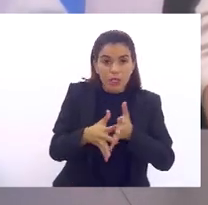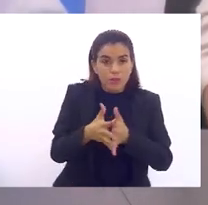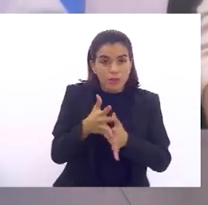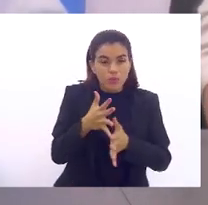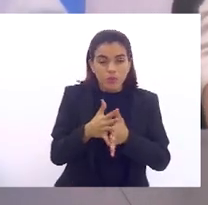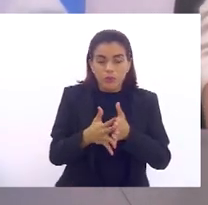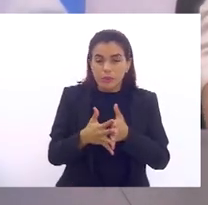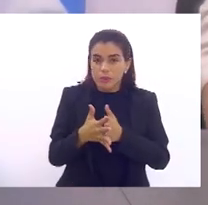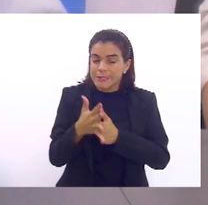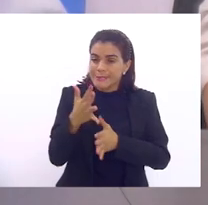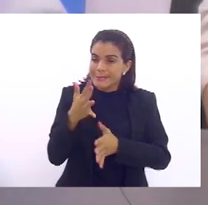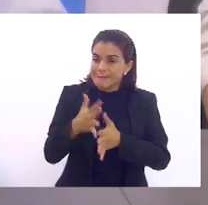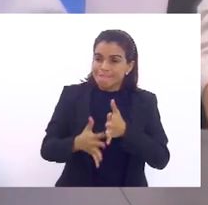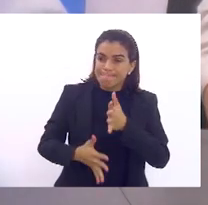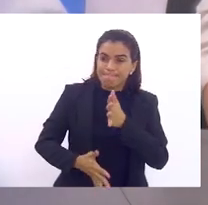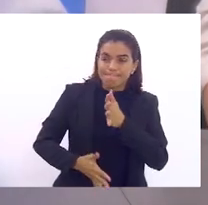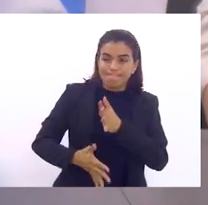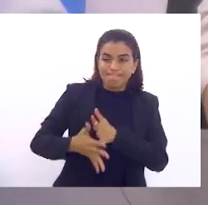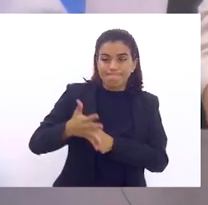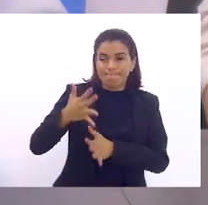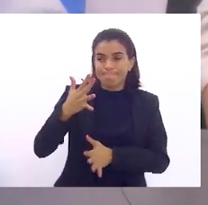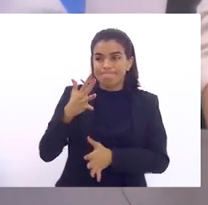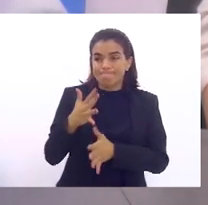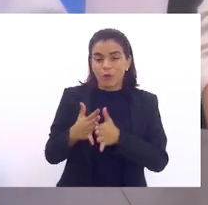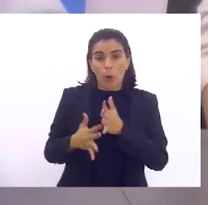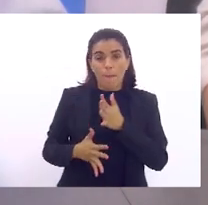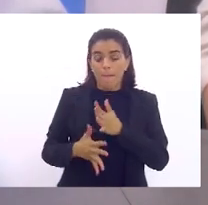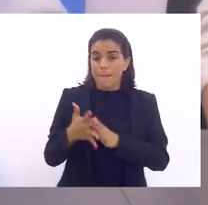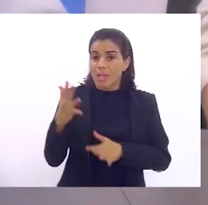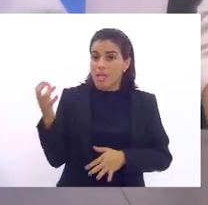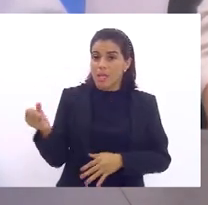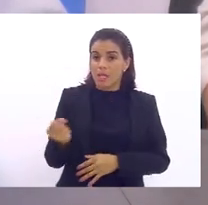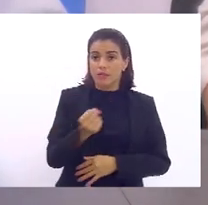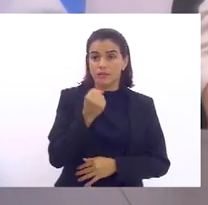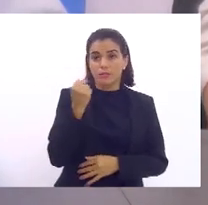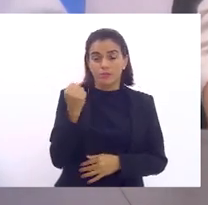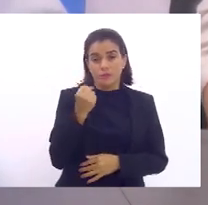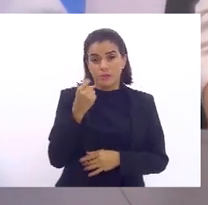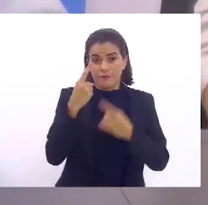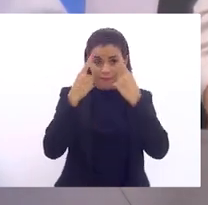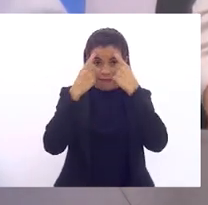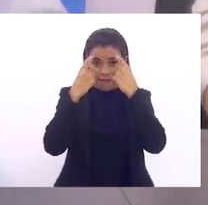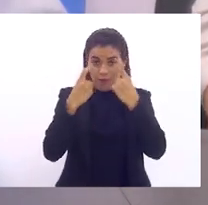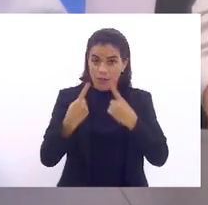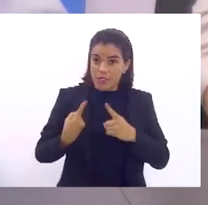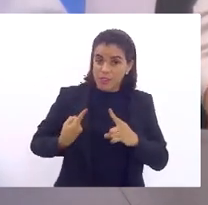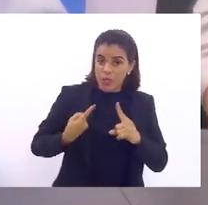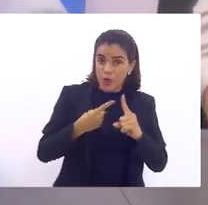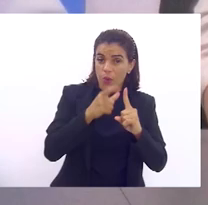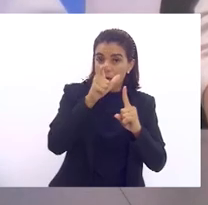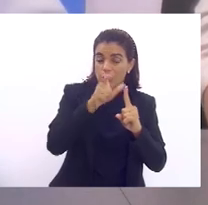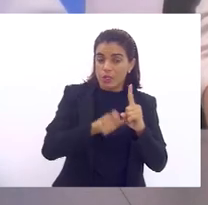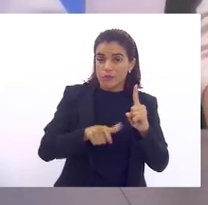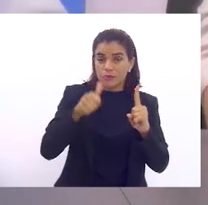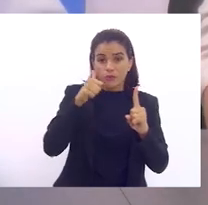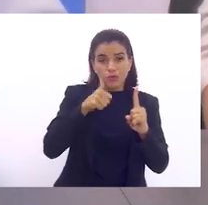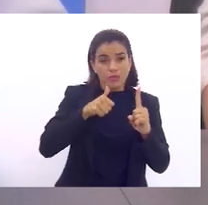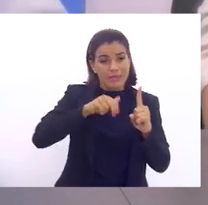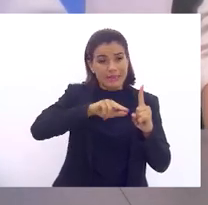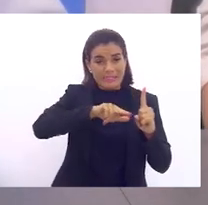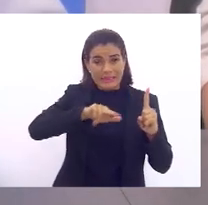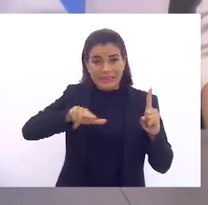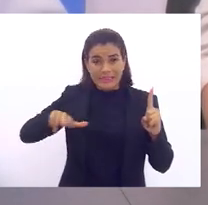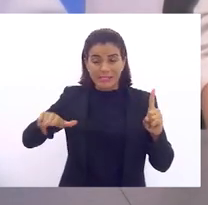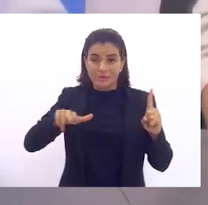numa numa num num processo complexo de violência contra as mulheres em diferentes lugares